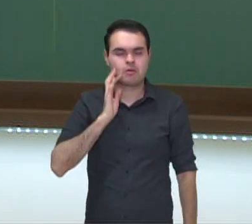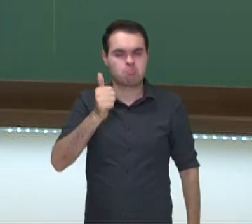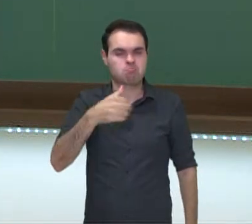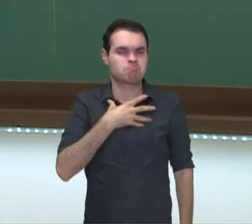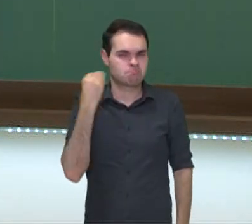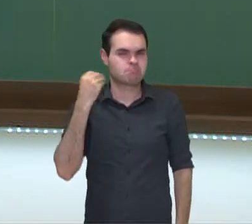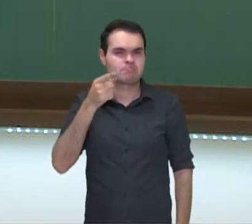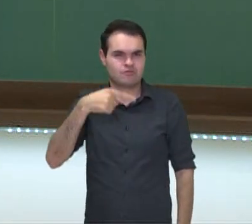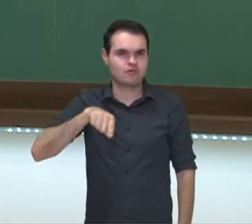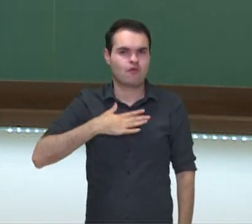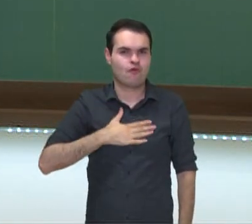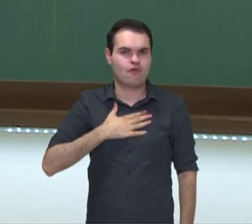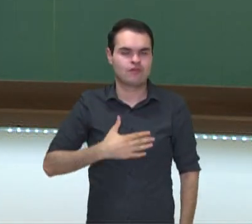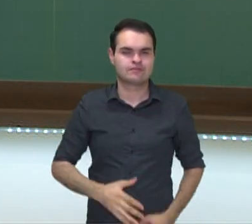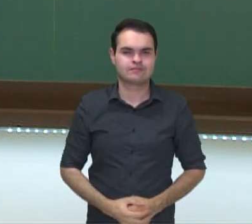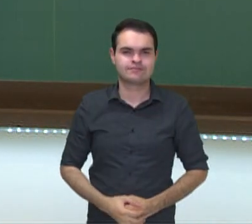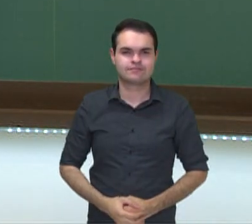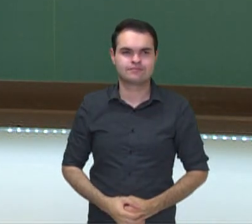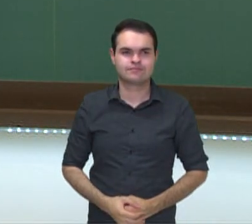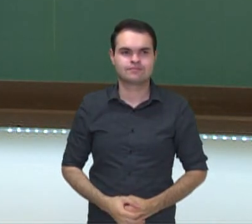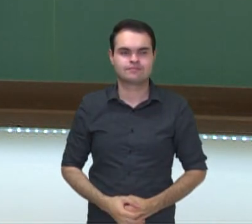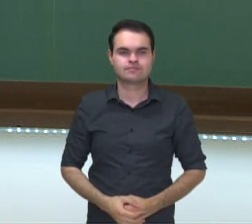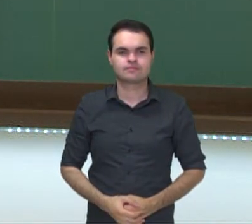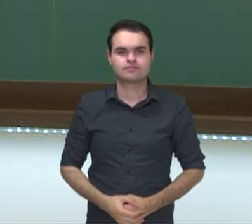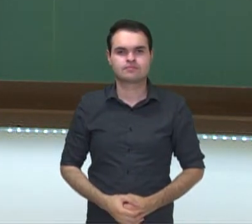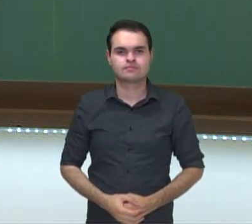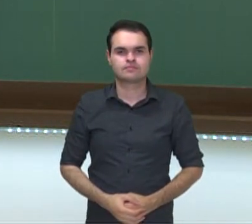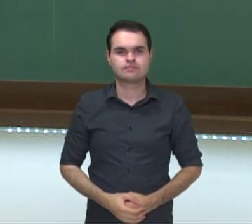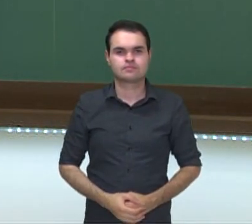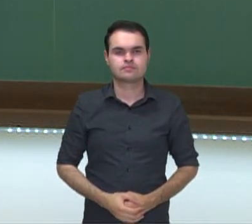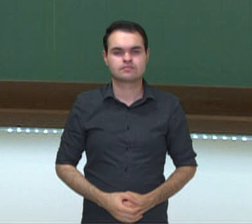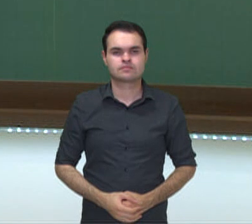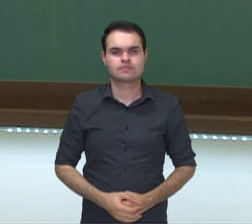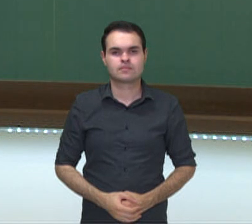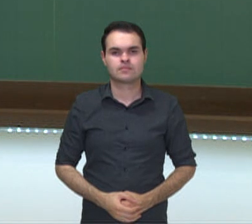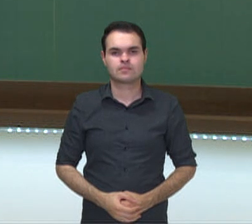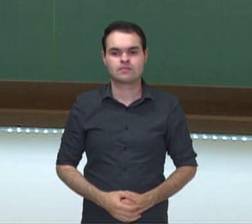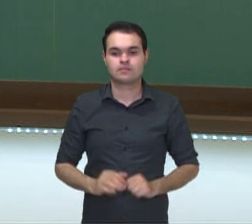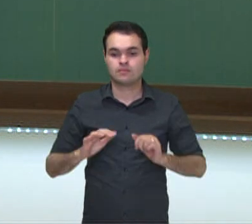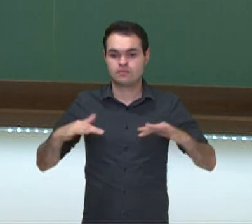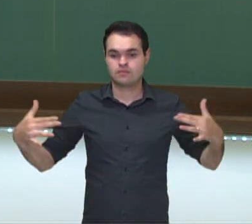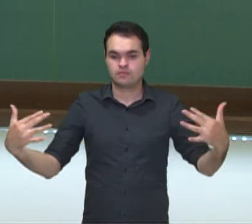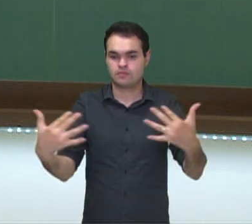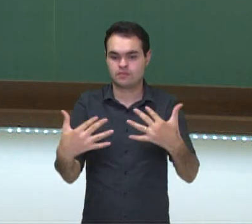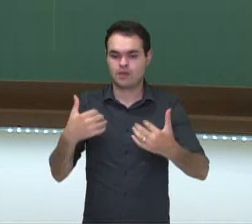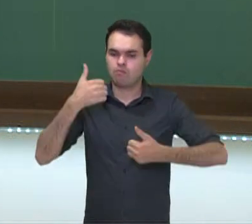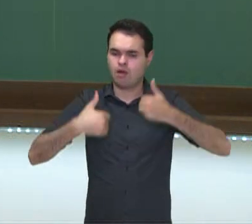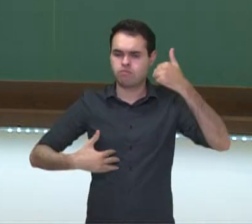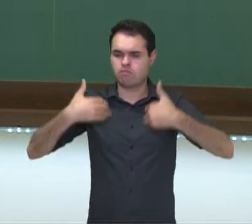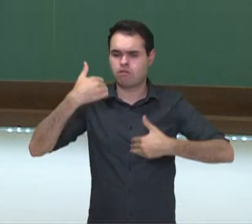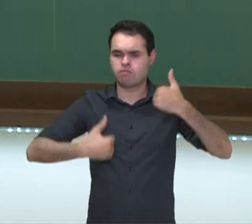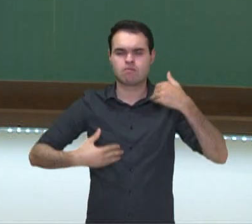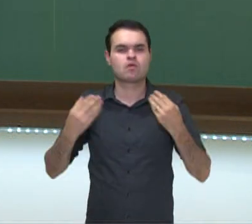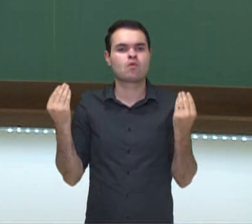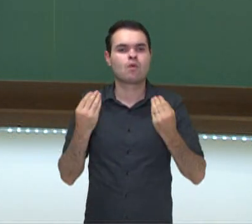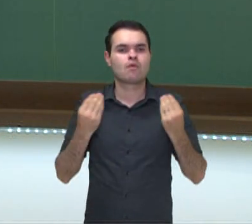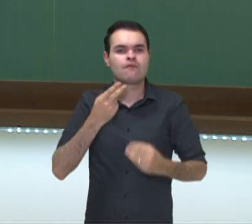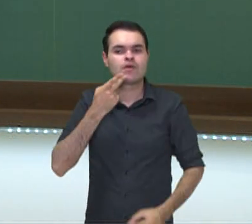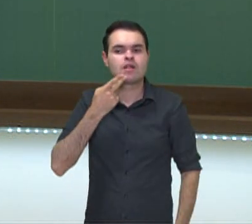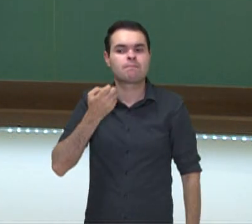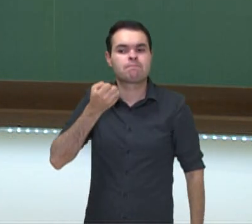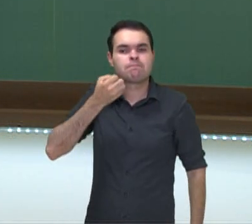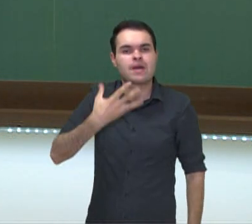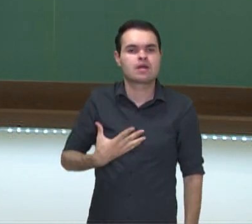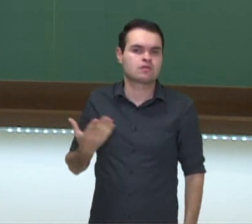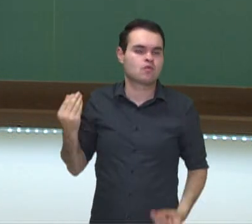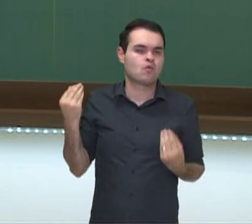acho que vocês vão gostar. Como falar bem em público? Então, algumas dicas aí nos dão a